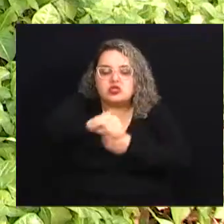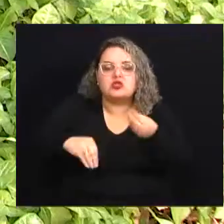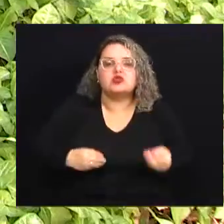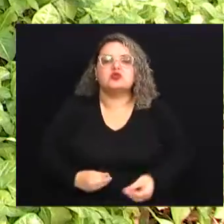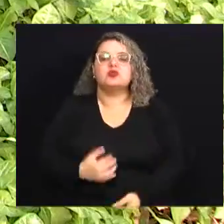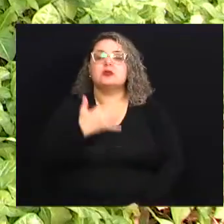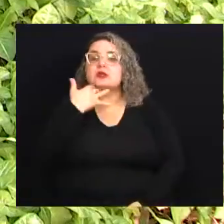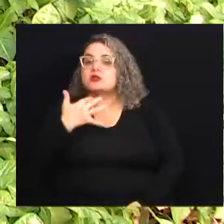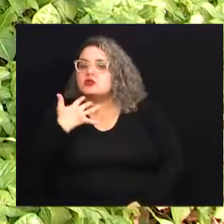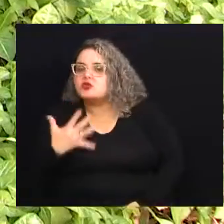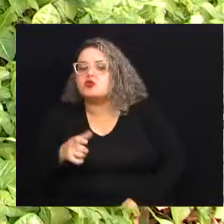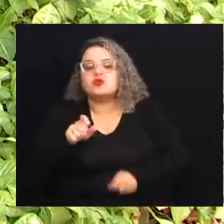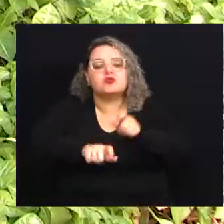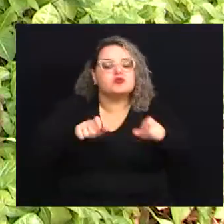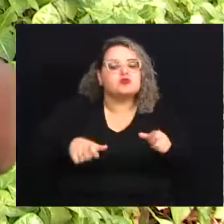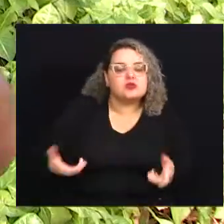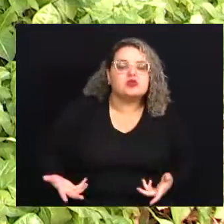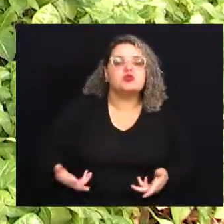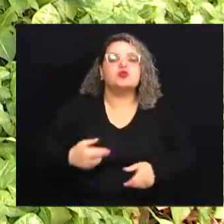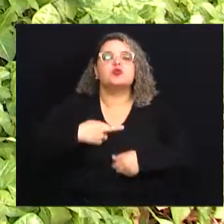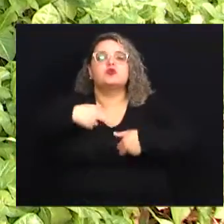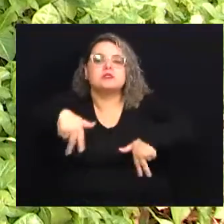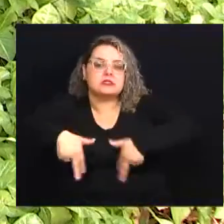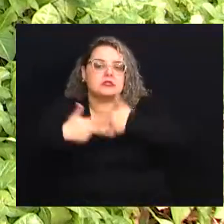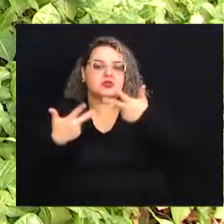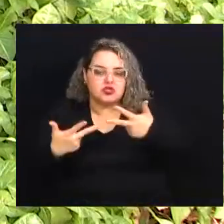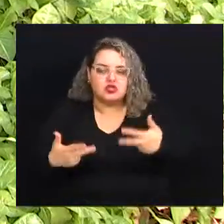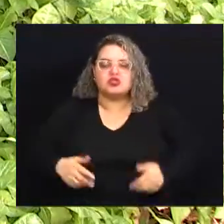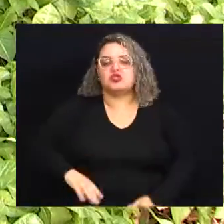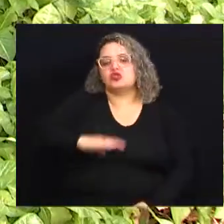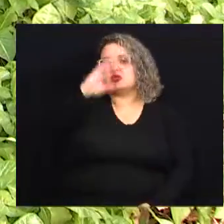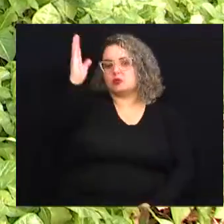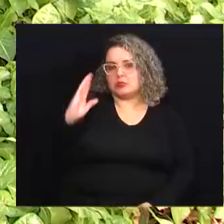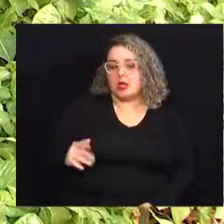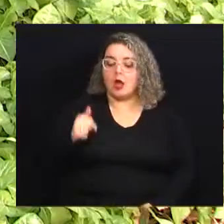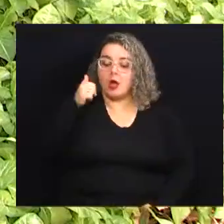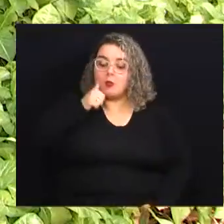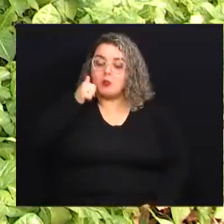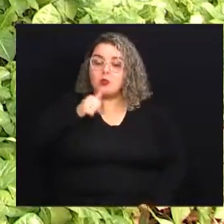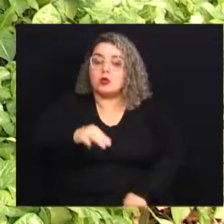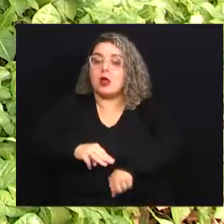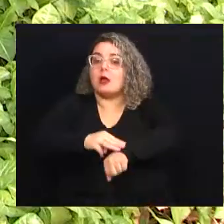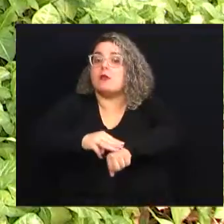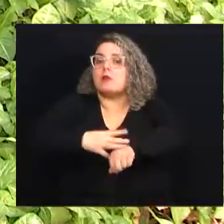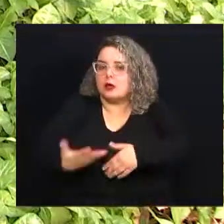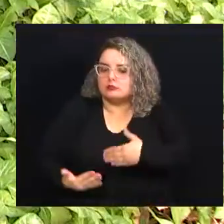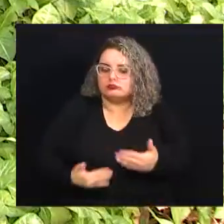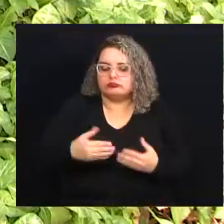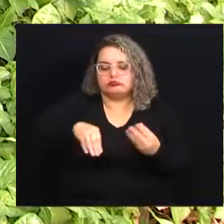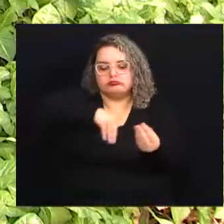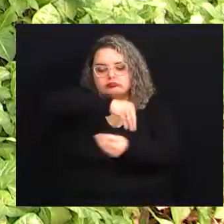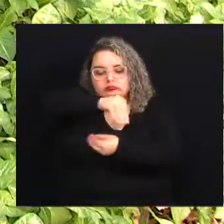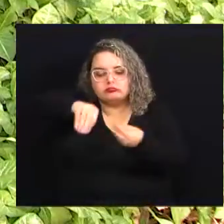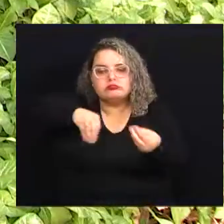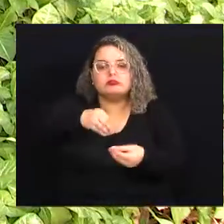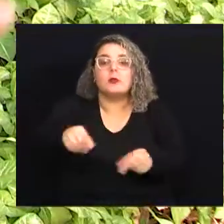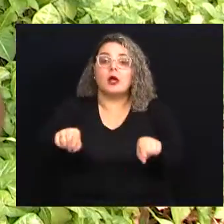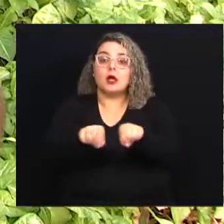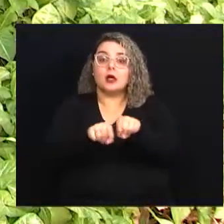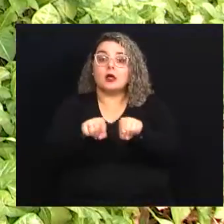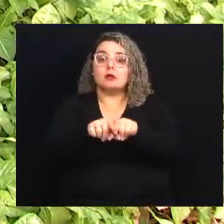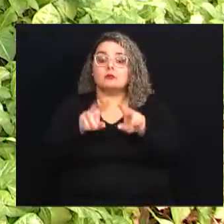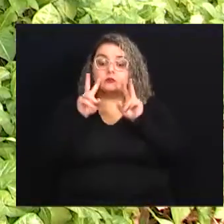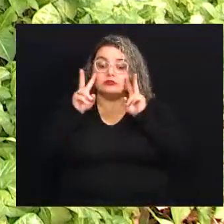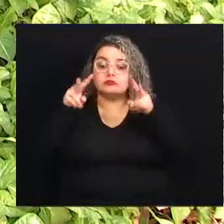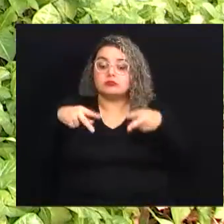né? Pensando na mulata enquanto a mulher negra, muitas vezes, que passou por um processo de miscigenação,